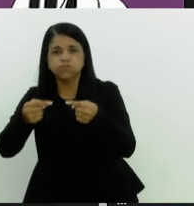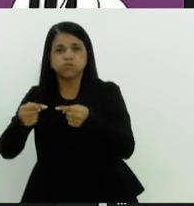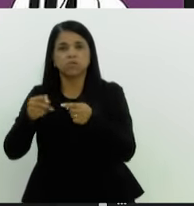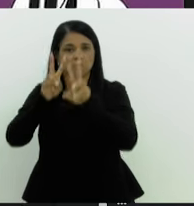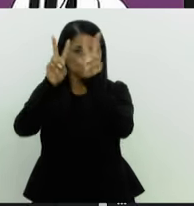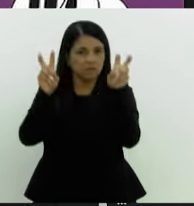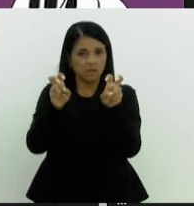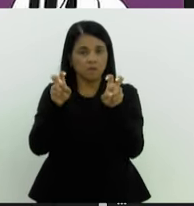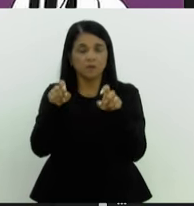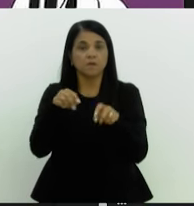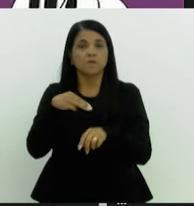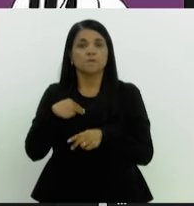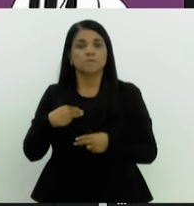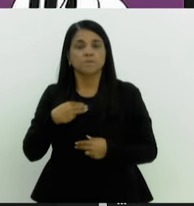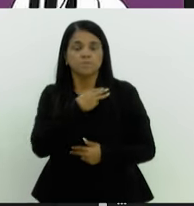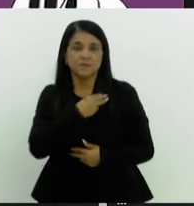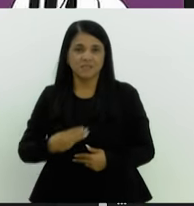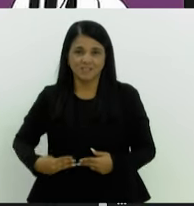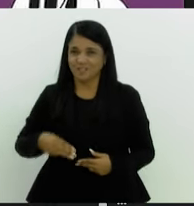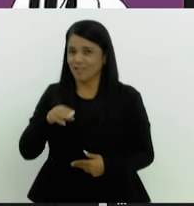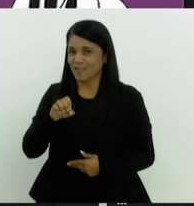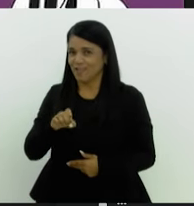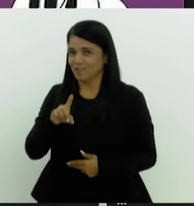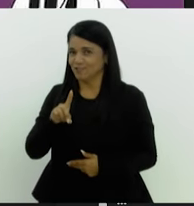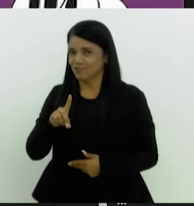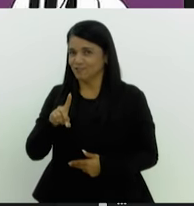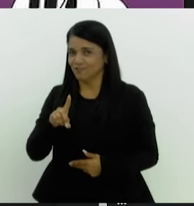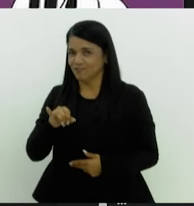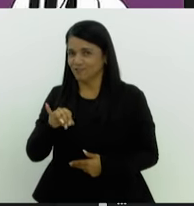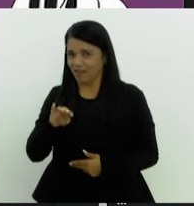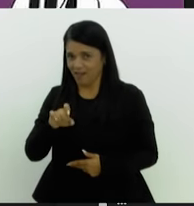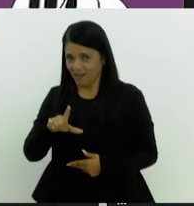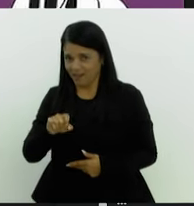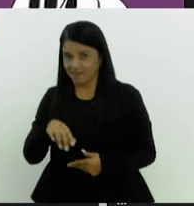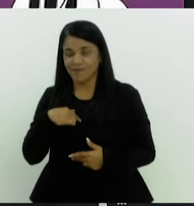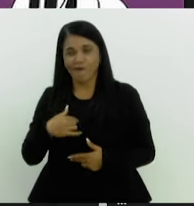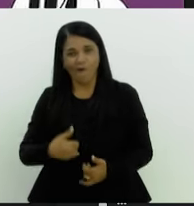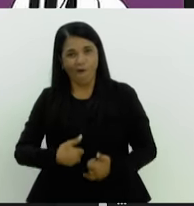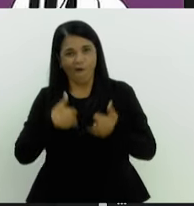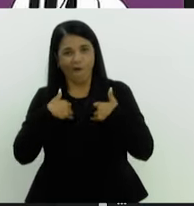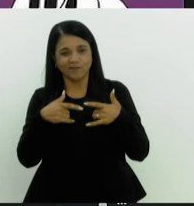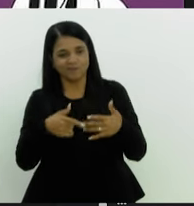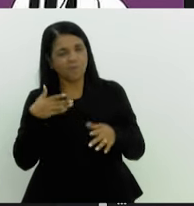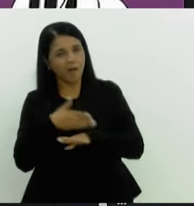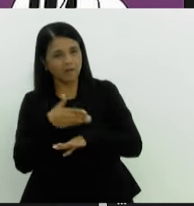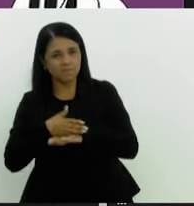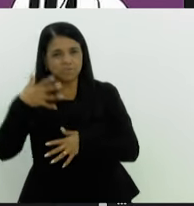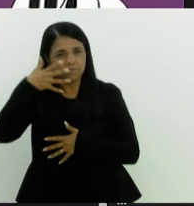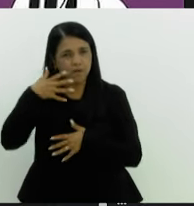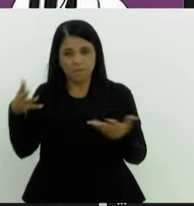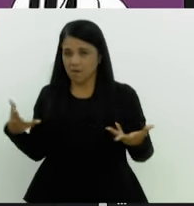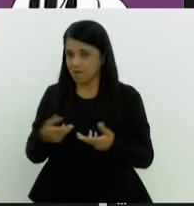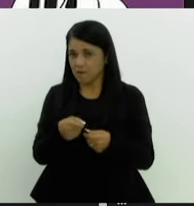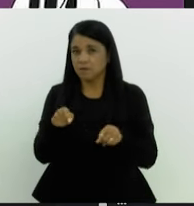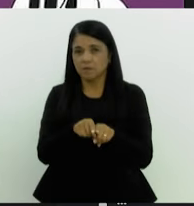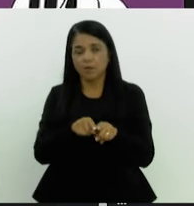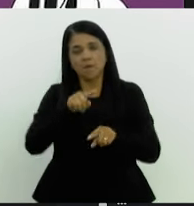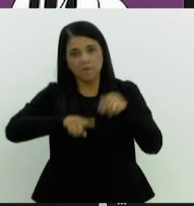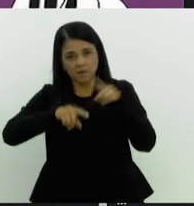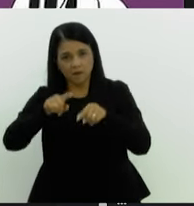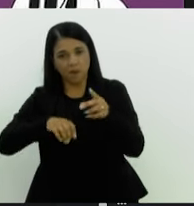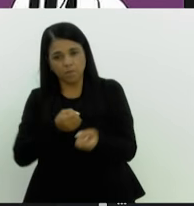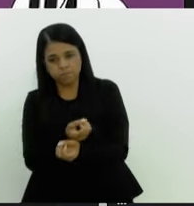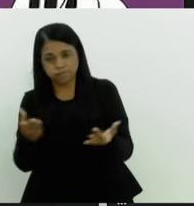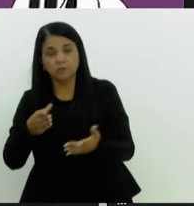a ministra Edilene nos deu a honra de participar e deu uma excelente palestra e também disponibilizarei com esse material paraa